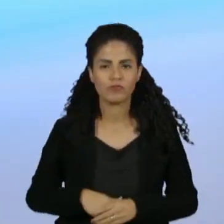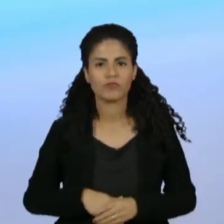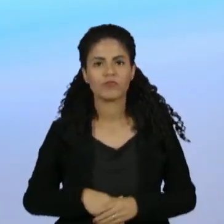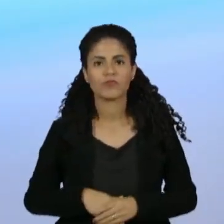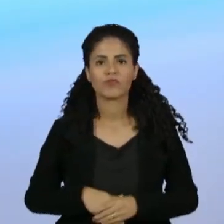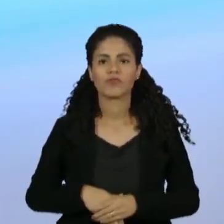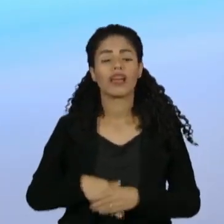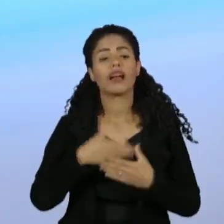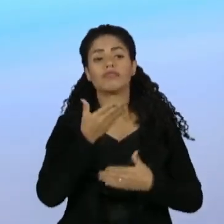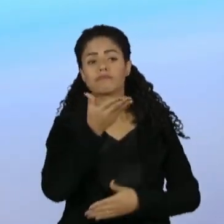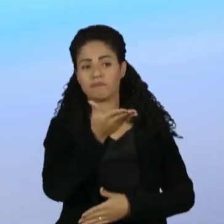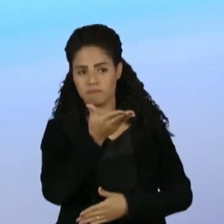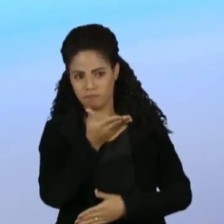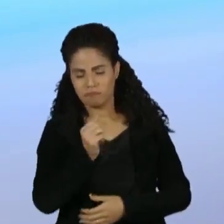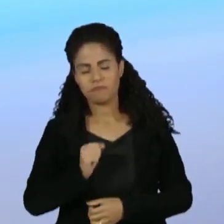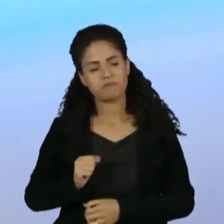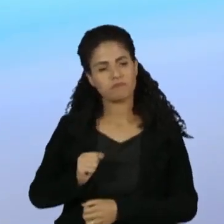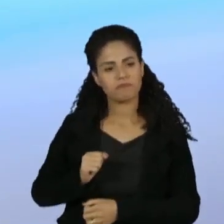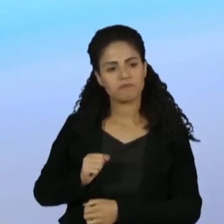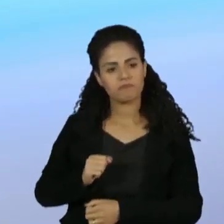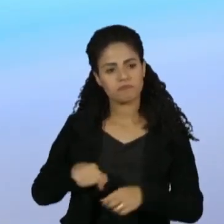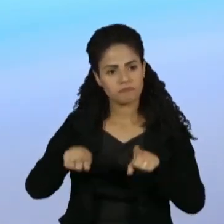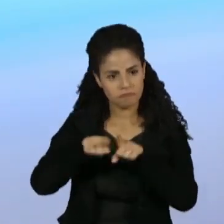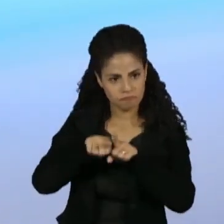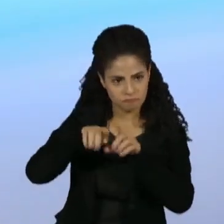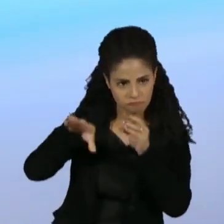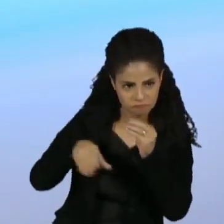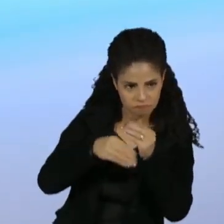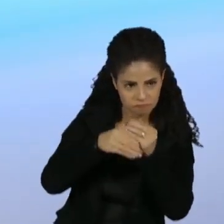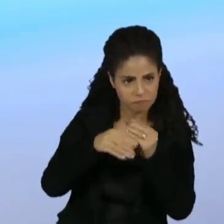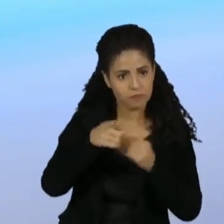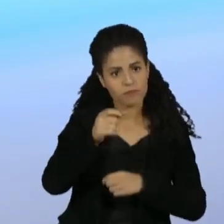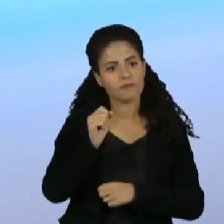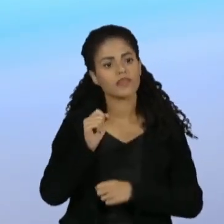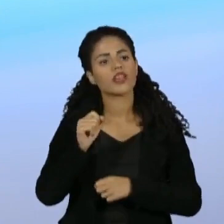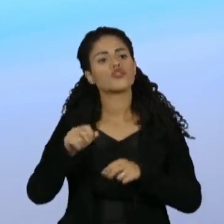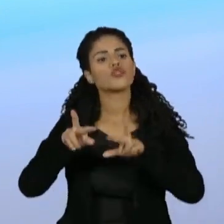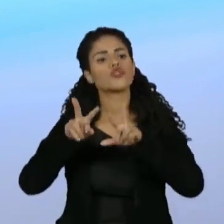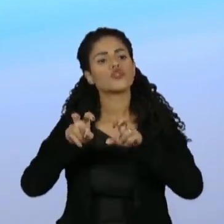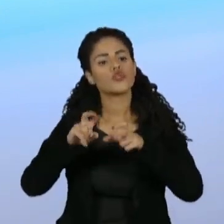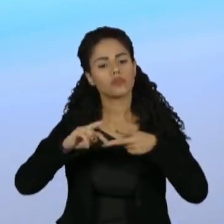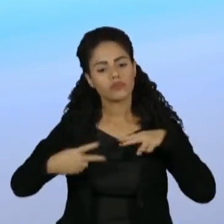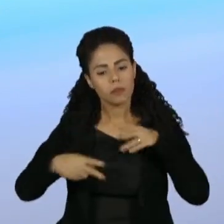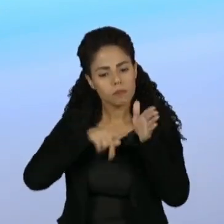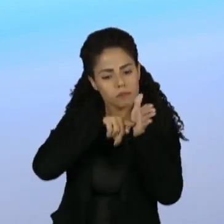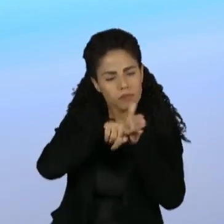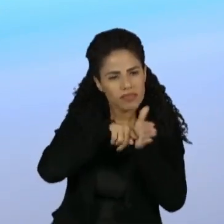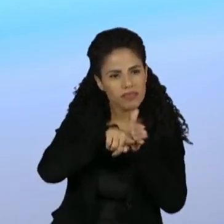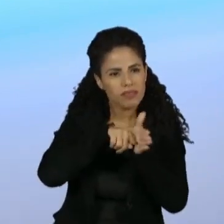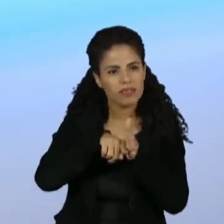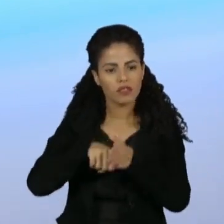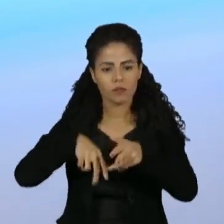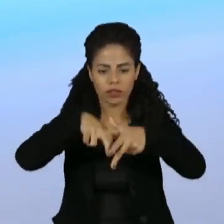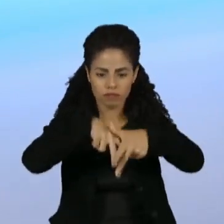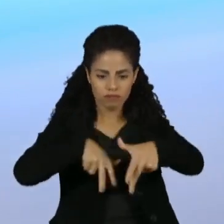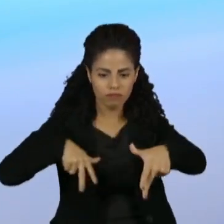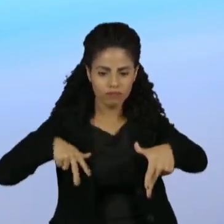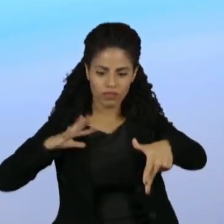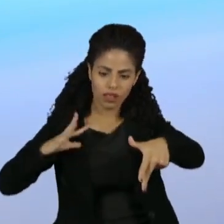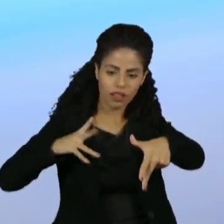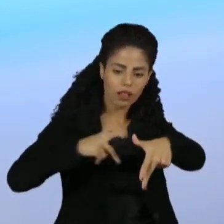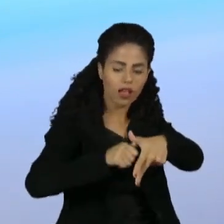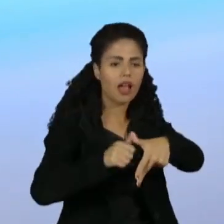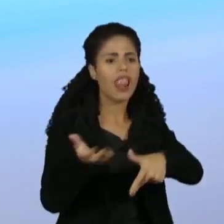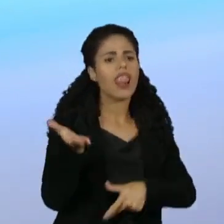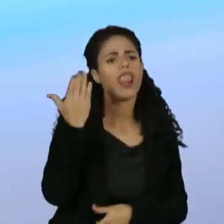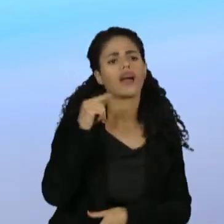Péricles, eu vou pegar o gancho da Cláudia quando ela cita o seu exame de ancestralidade. É, naquela